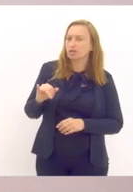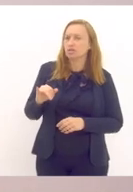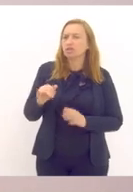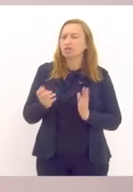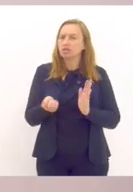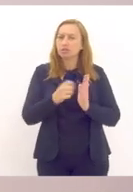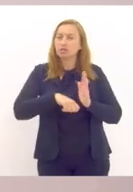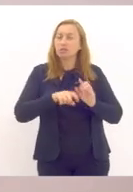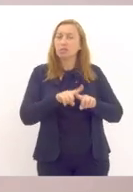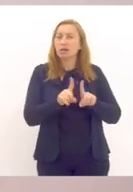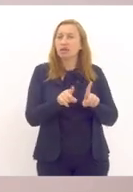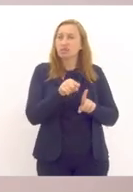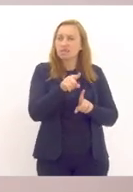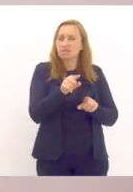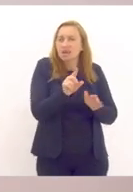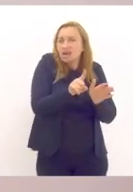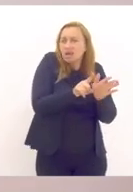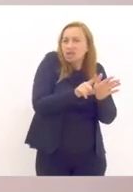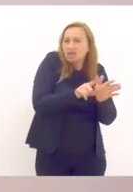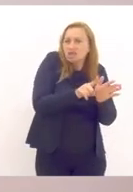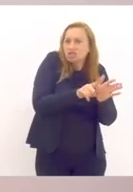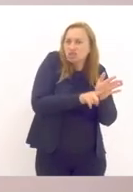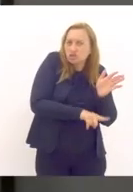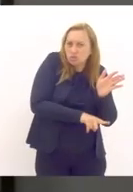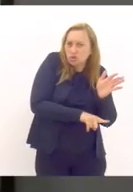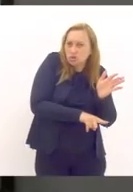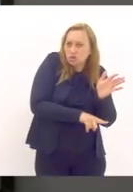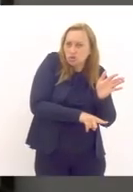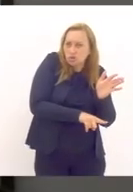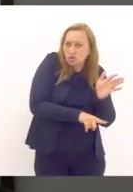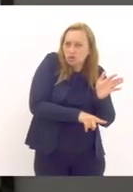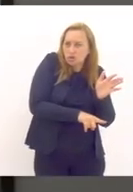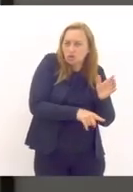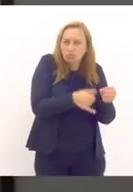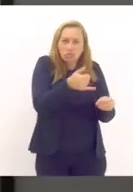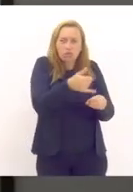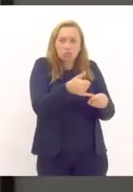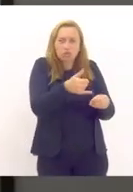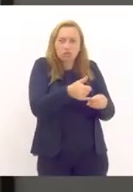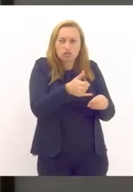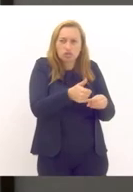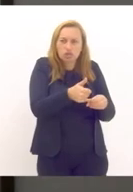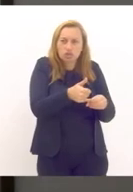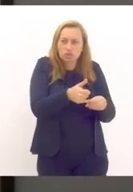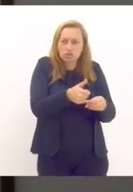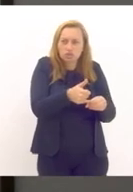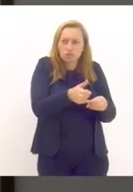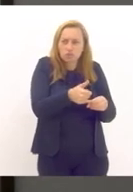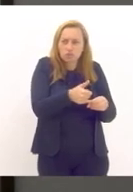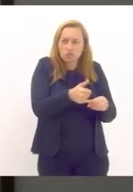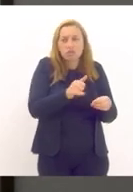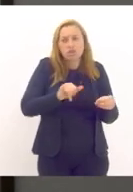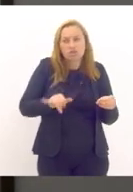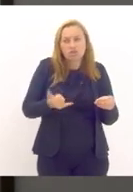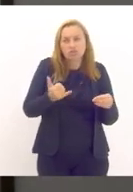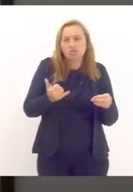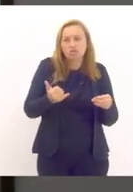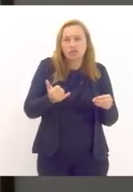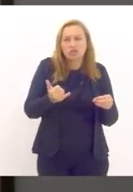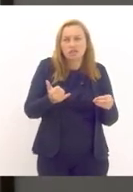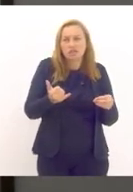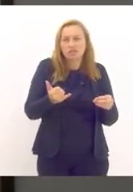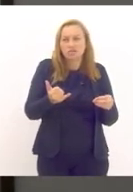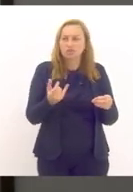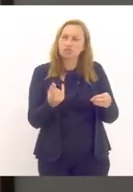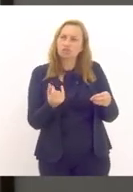o... Houve uma redução do tributo que impactou numa redução de preço, que por sua vez diminuiu a inflação naquele escopo.